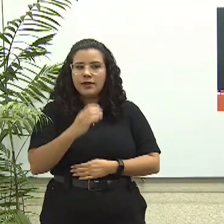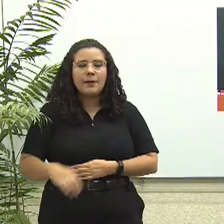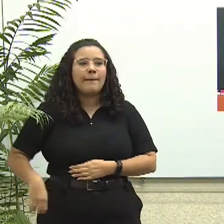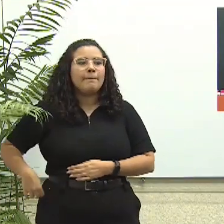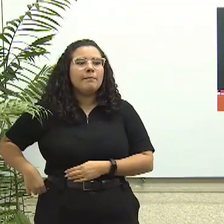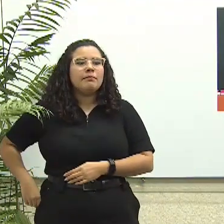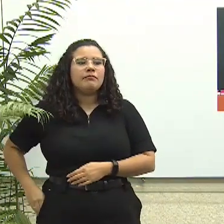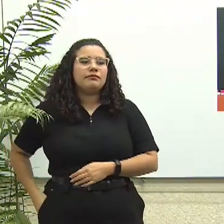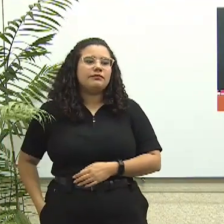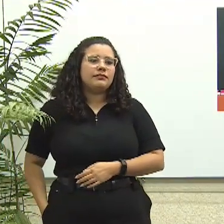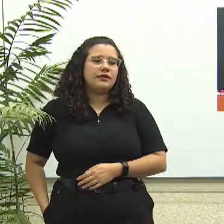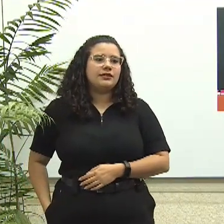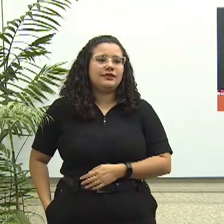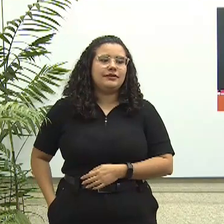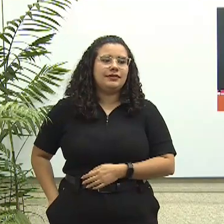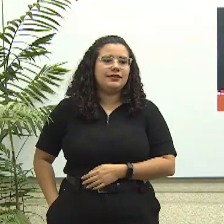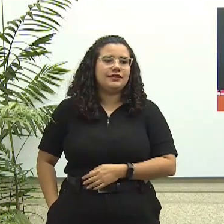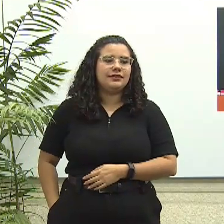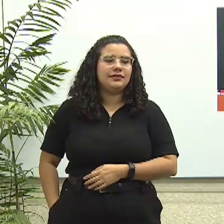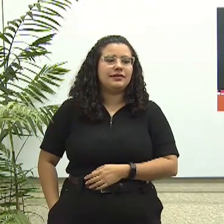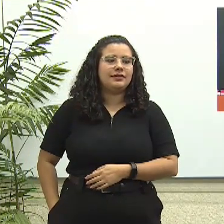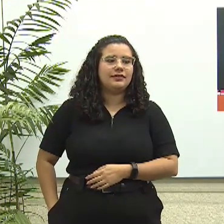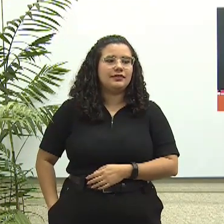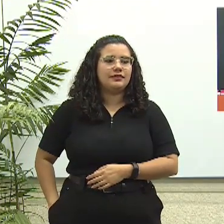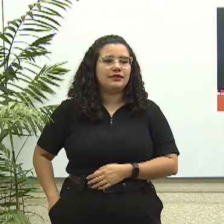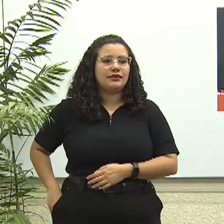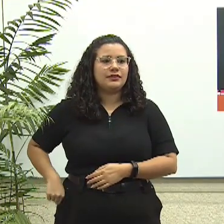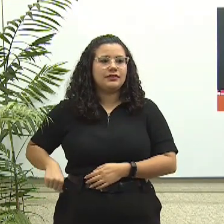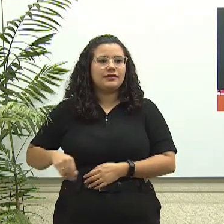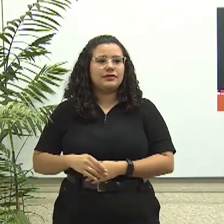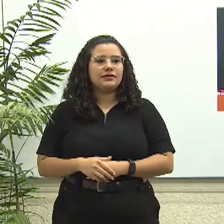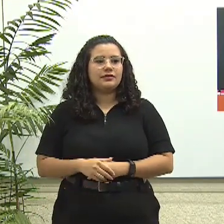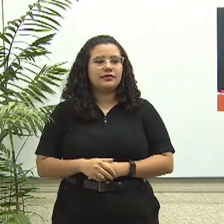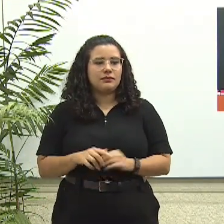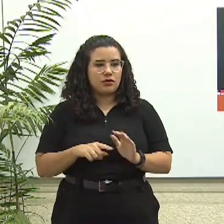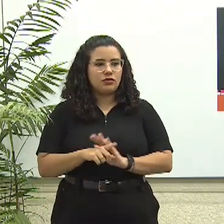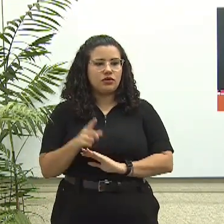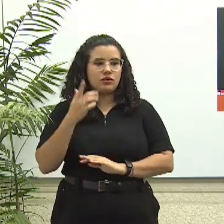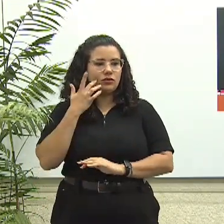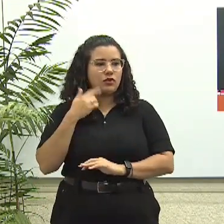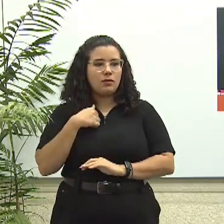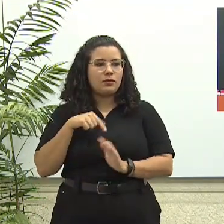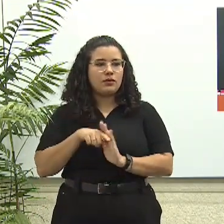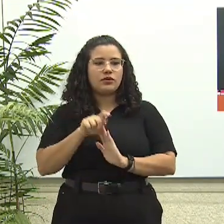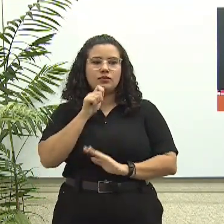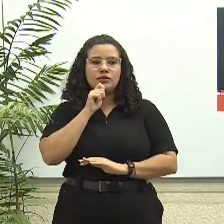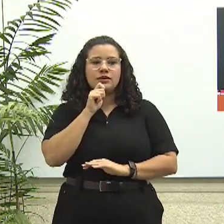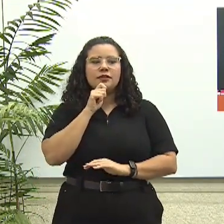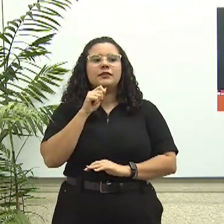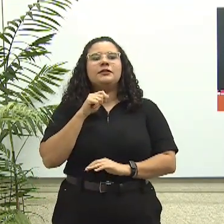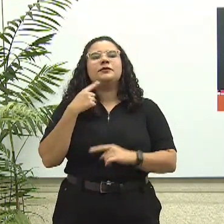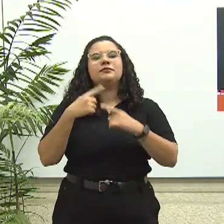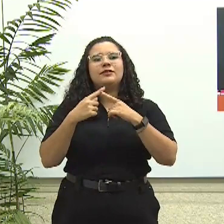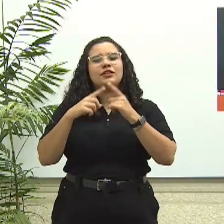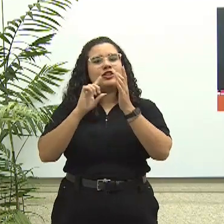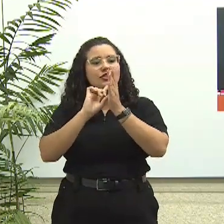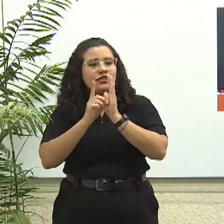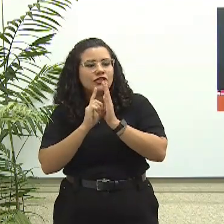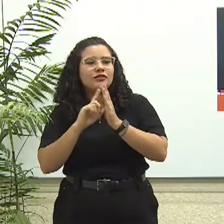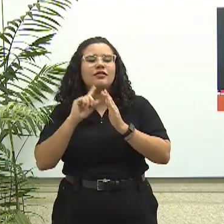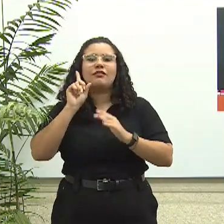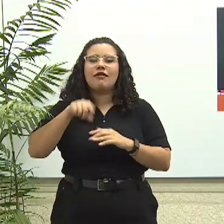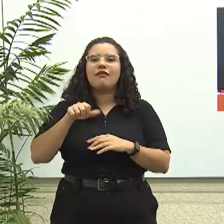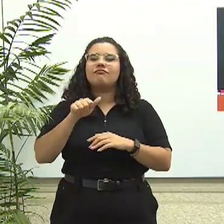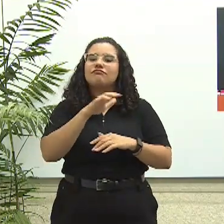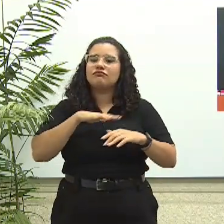também eu acho que pegando um gancho das três perguntas neoliberalismo e a cultura digital nasceram juntos e caminham